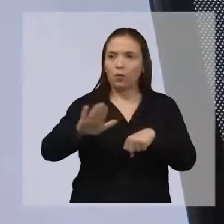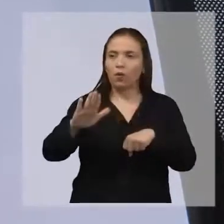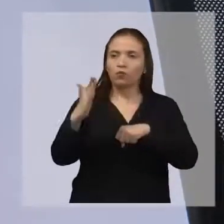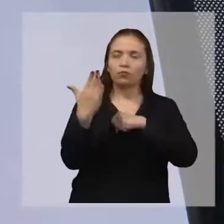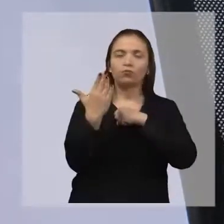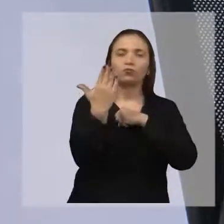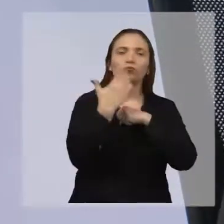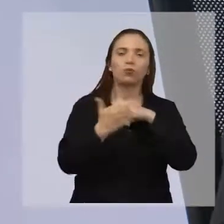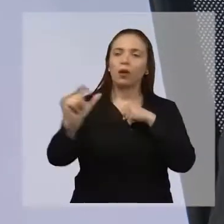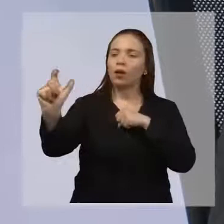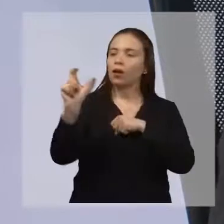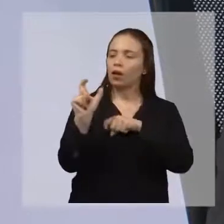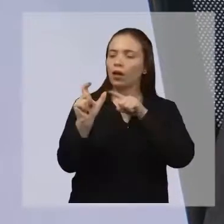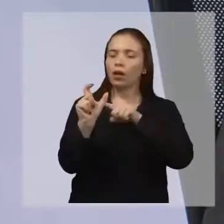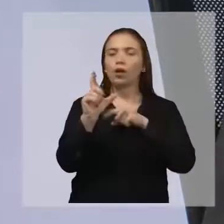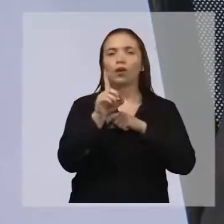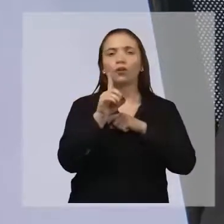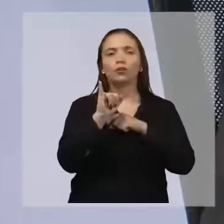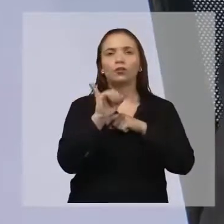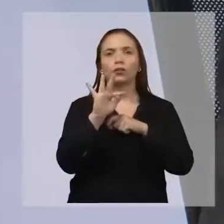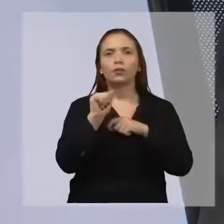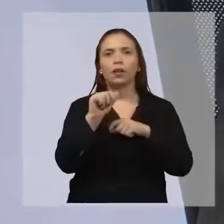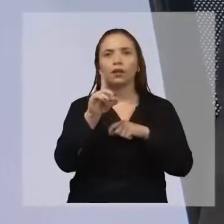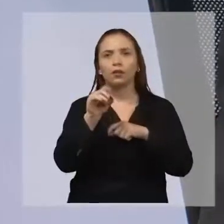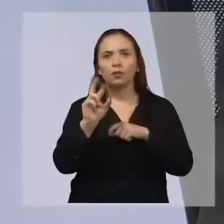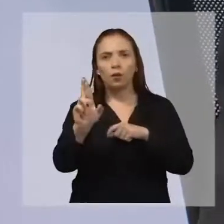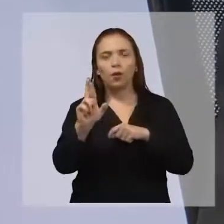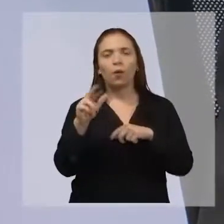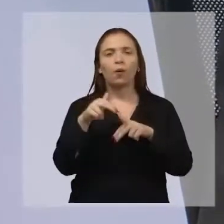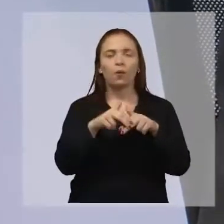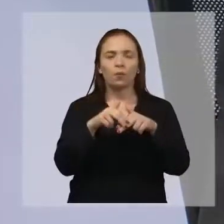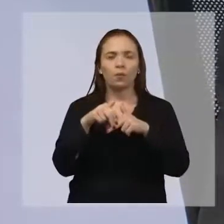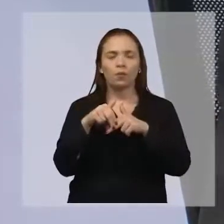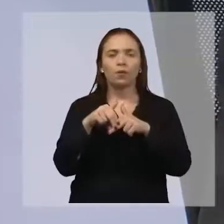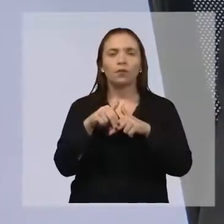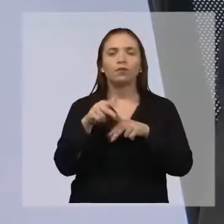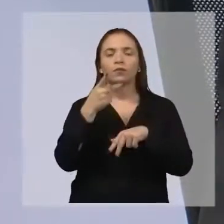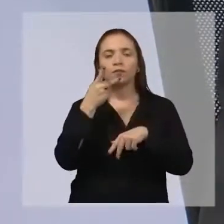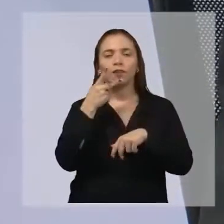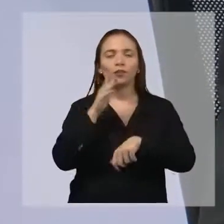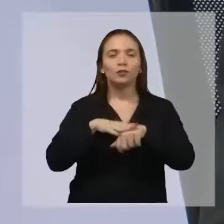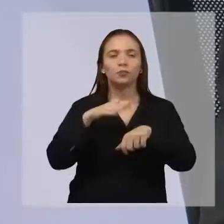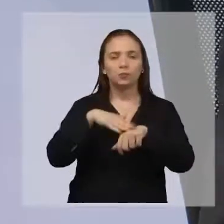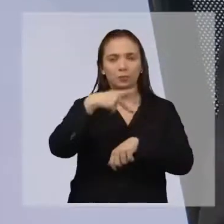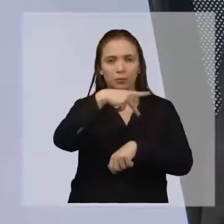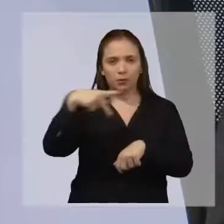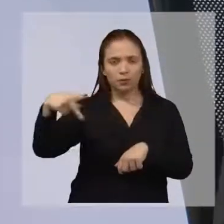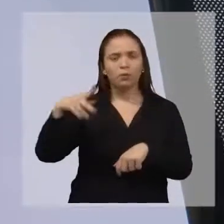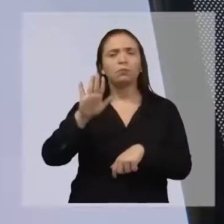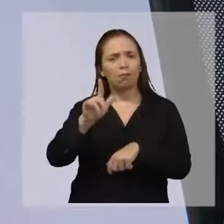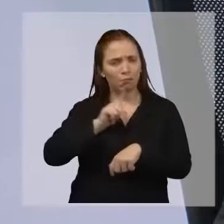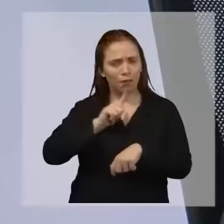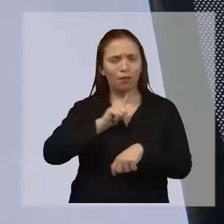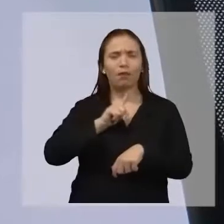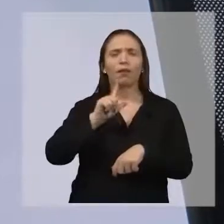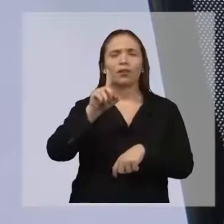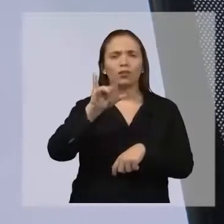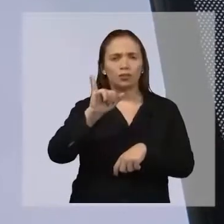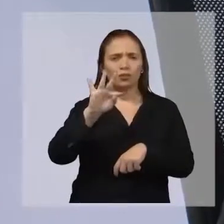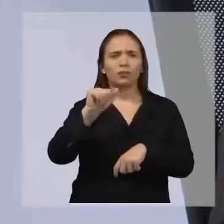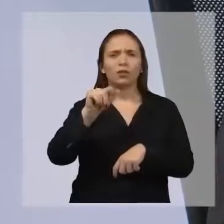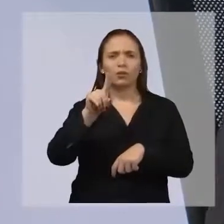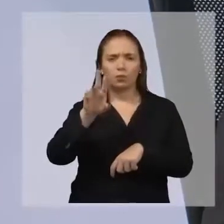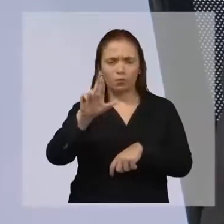de presidente. Mas, na verdade, houve ditadura, assim. Não é pelo fato da minha família ter